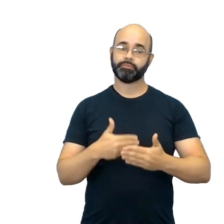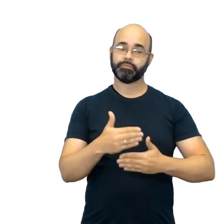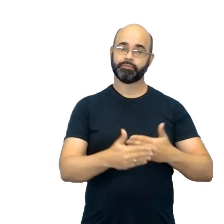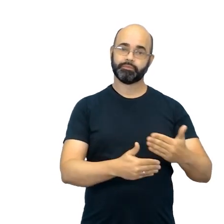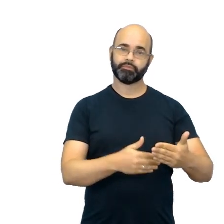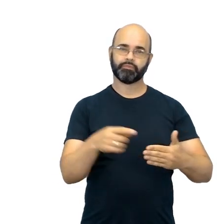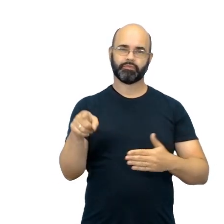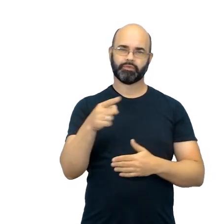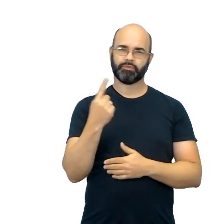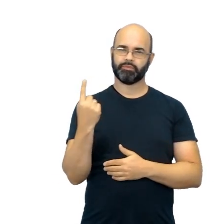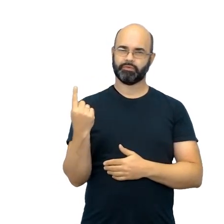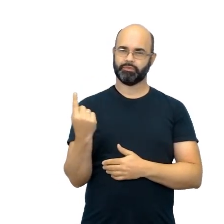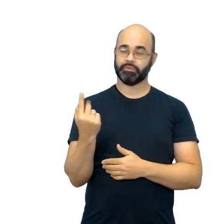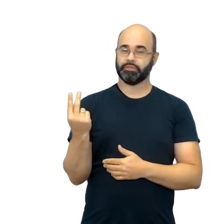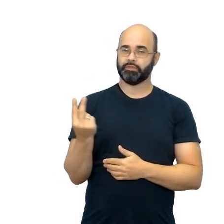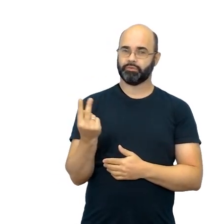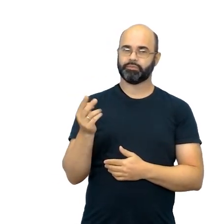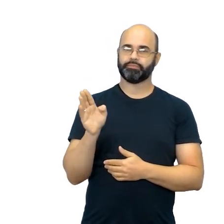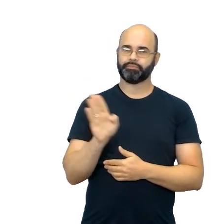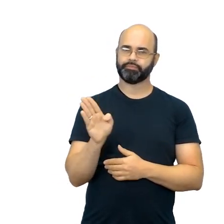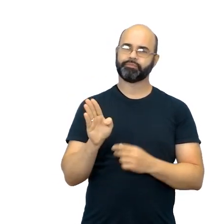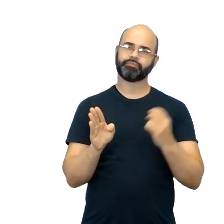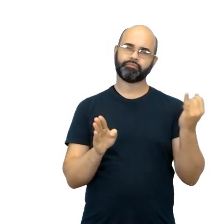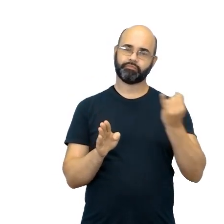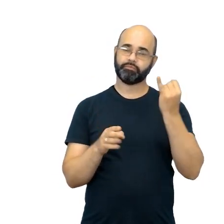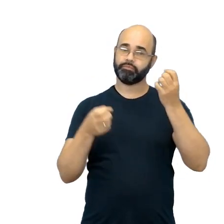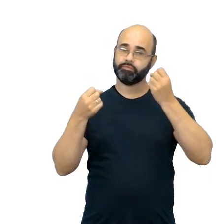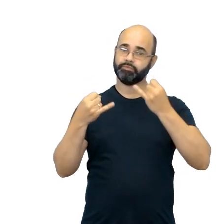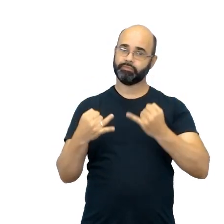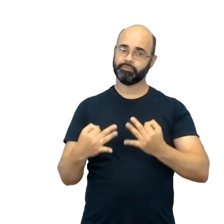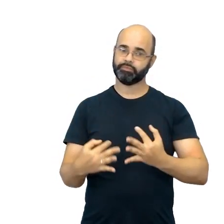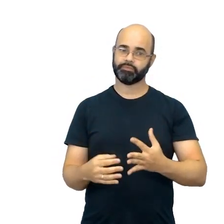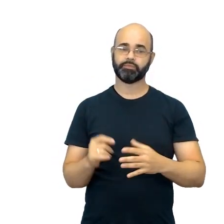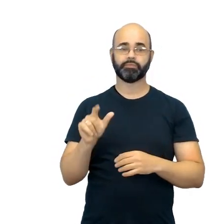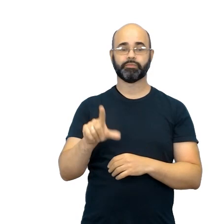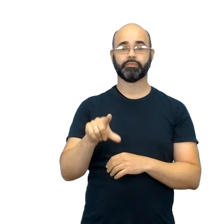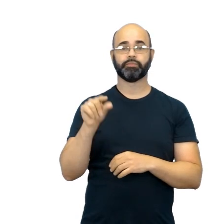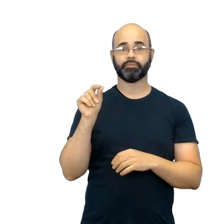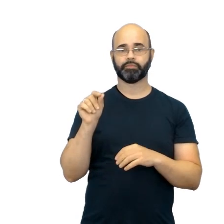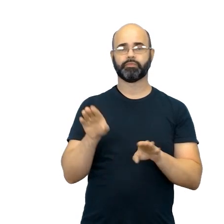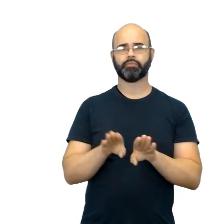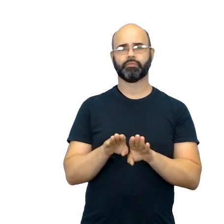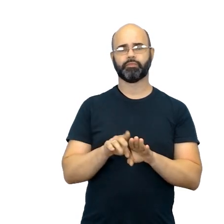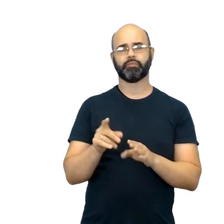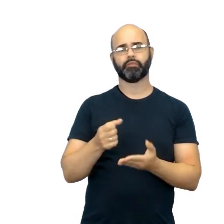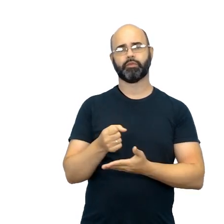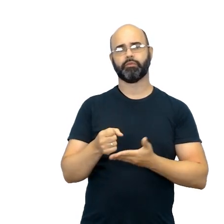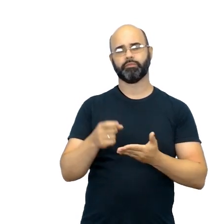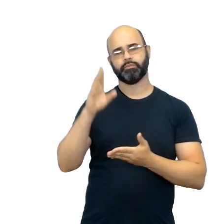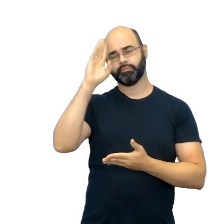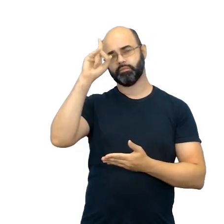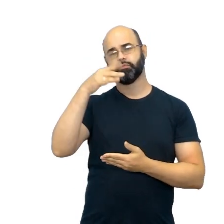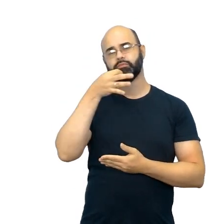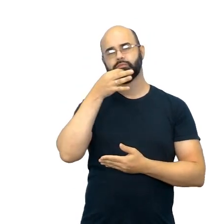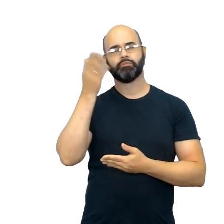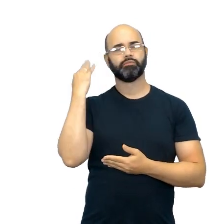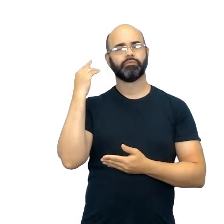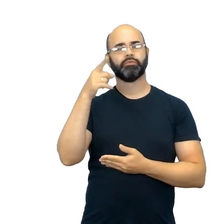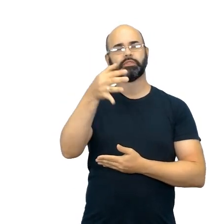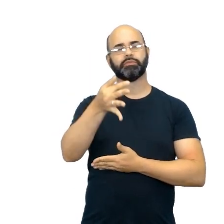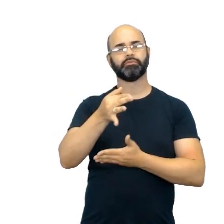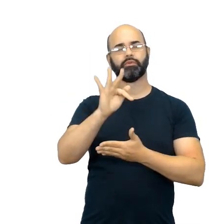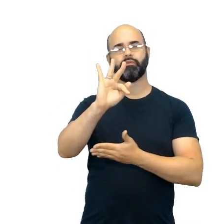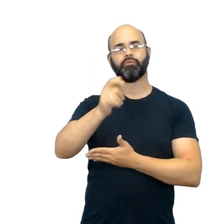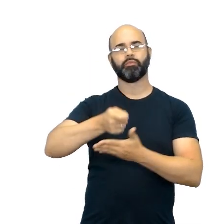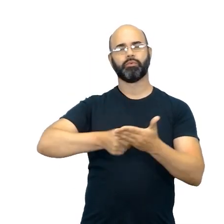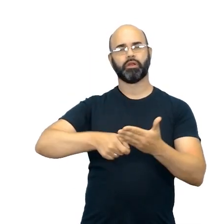desse bimestre e achamos importante ressaltar, né, que essa escolha foi também embasada em comentários que vocês fizeram no nosso